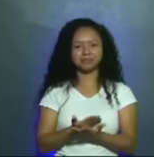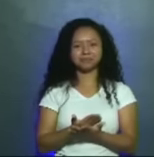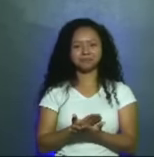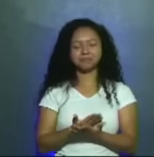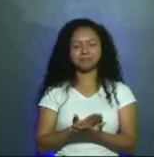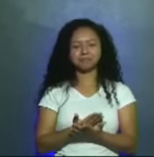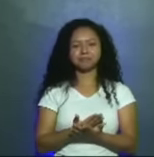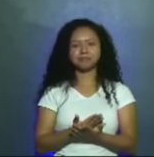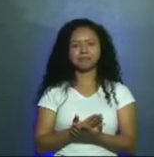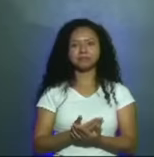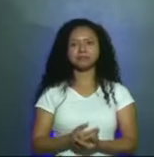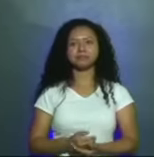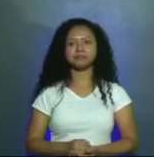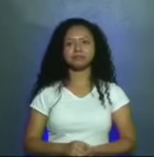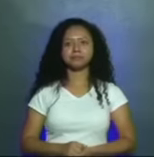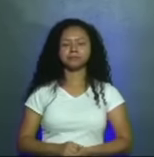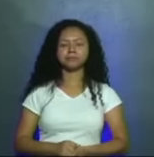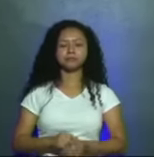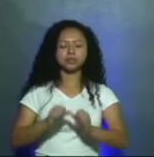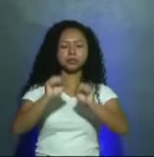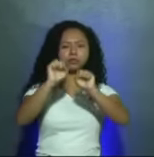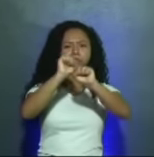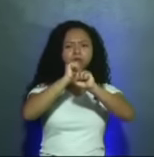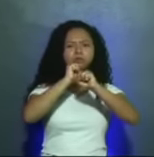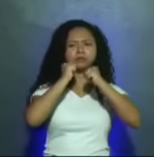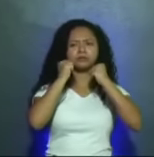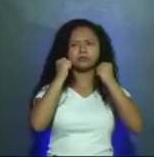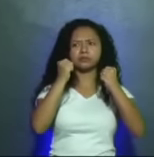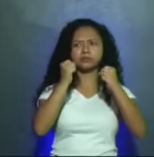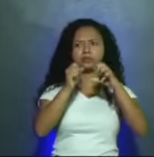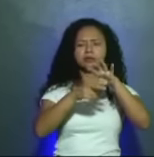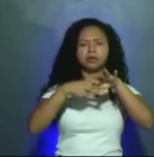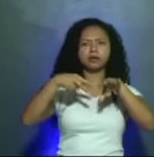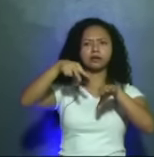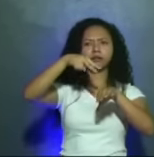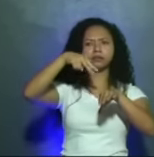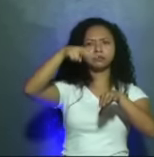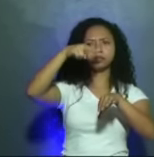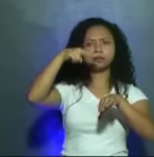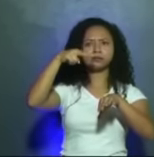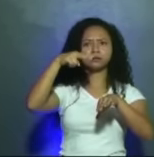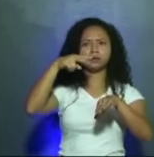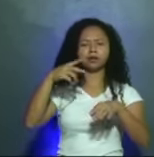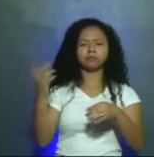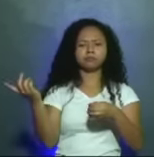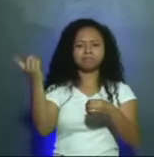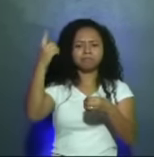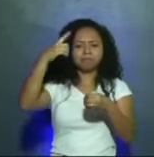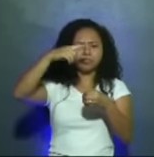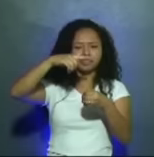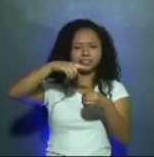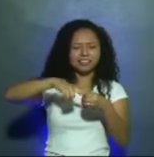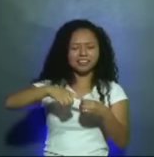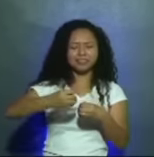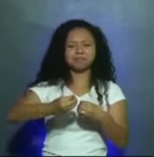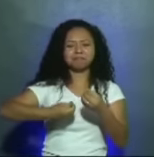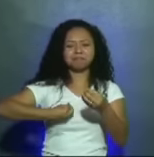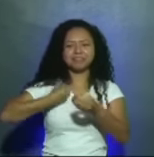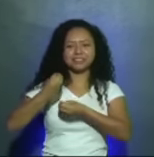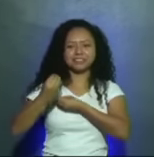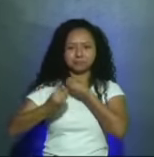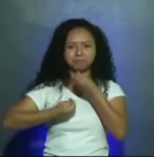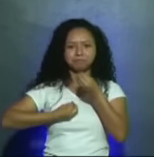em vão. O poder da ressurreição é o que nos traz vida e vida em